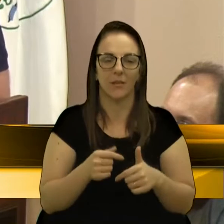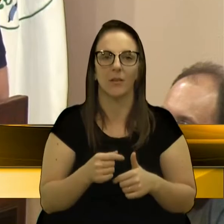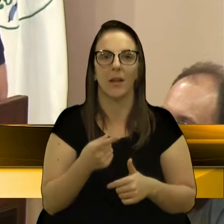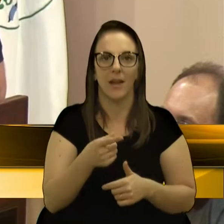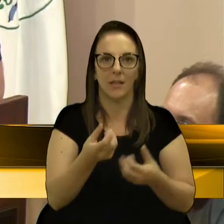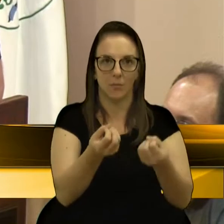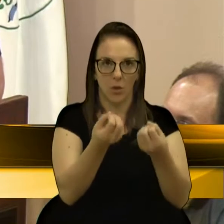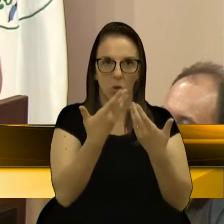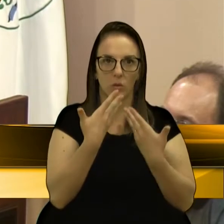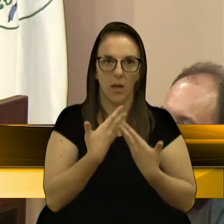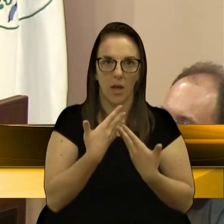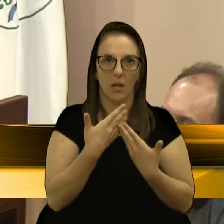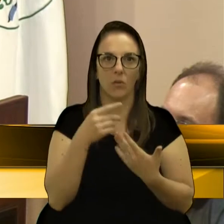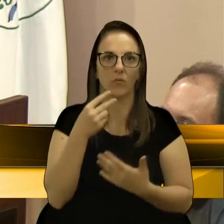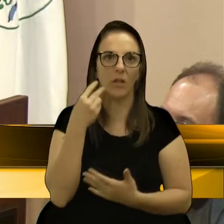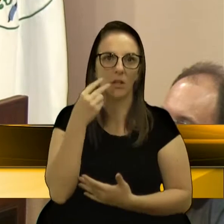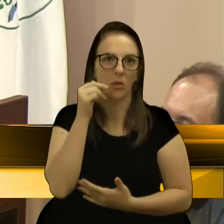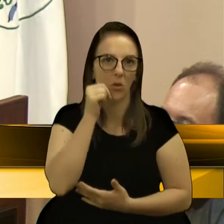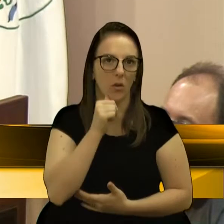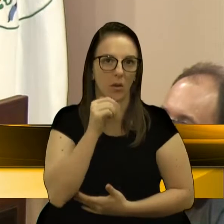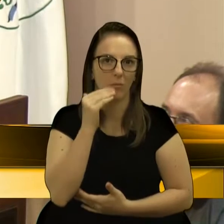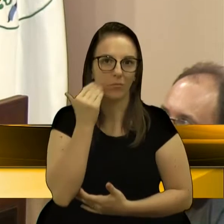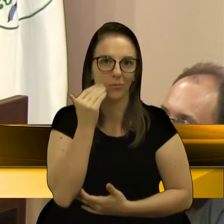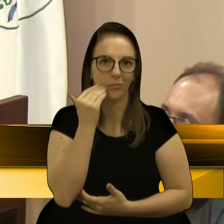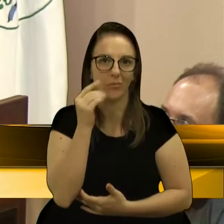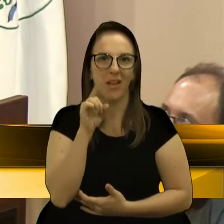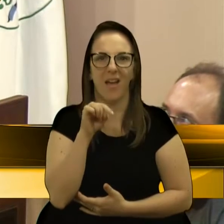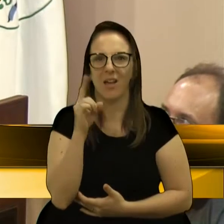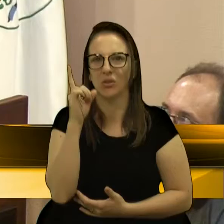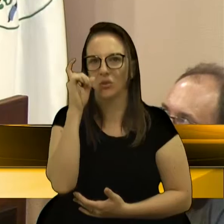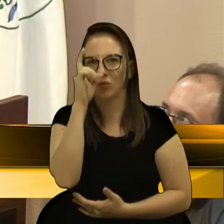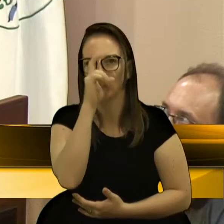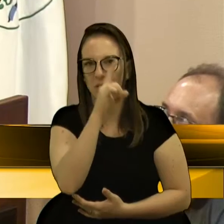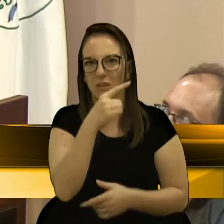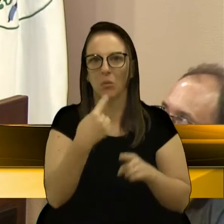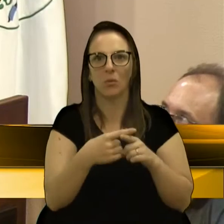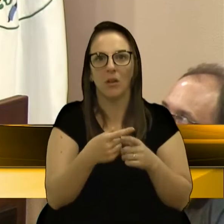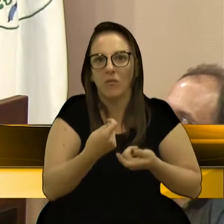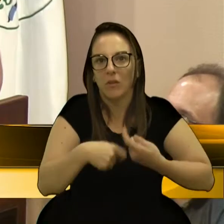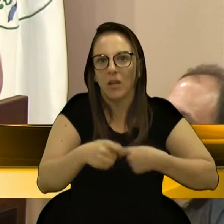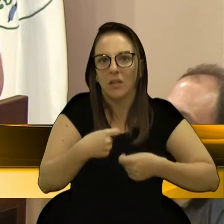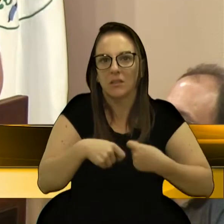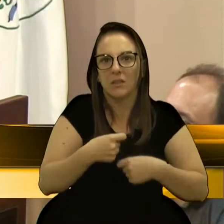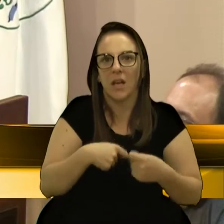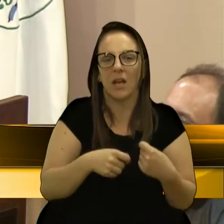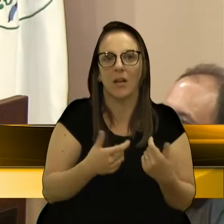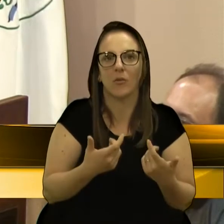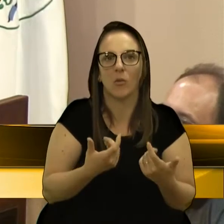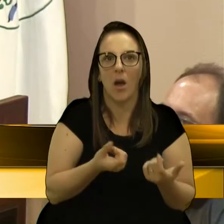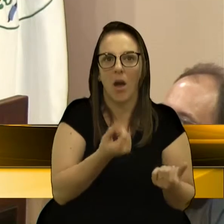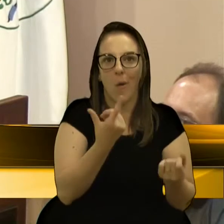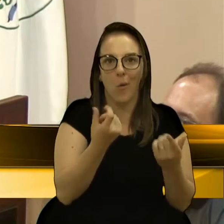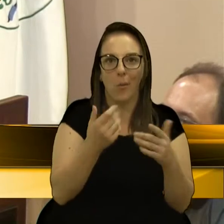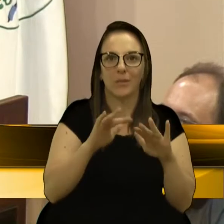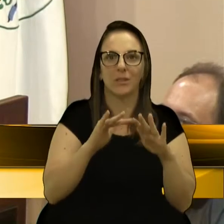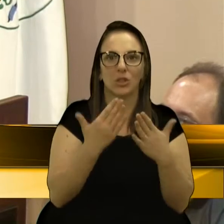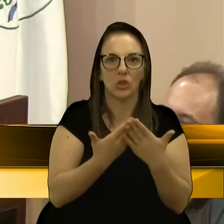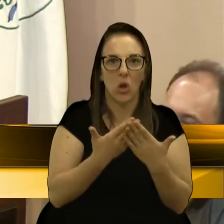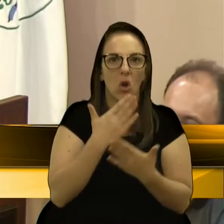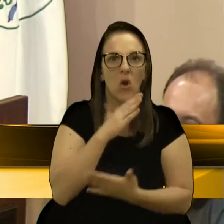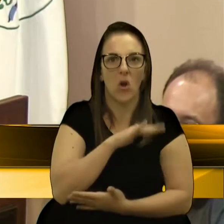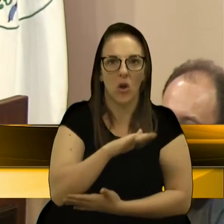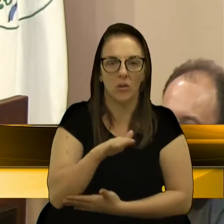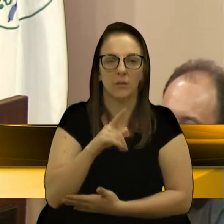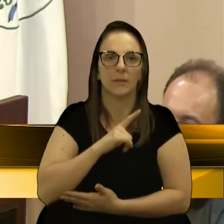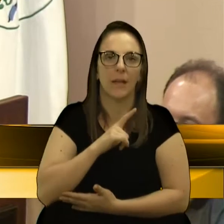confidenciaram, vereadora Marisol, que a situação das quadras é muito difícil. A situação financeira das quadras, de algumas escolinhas, que também tiveram muitas,